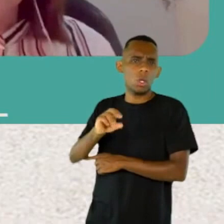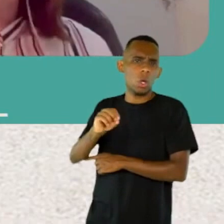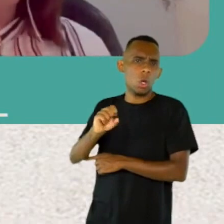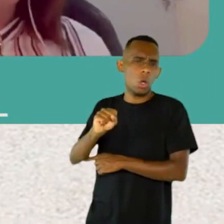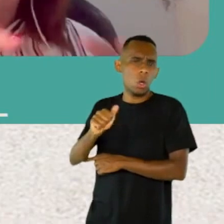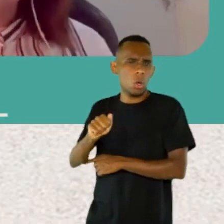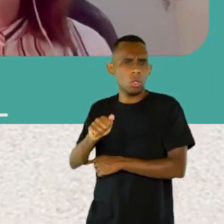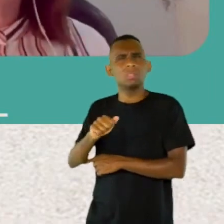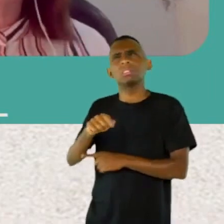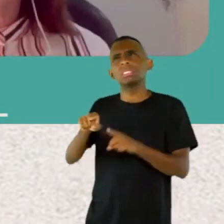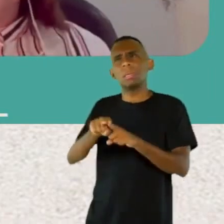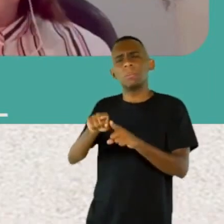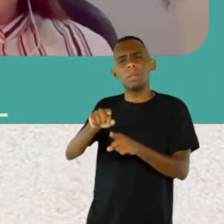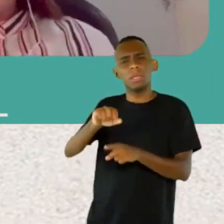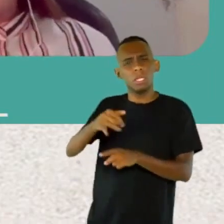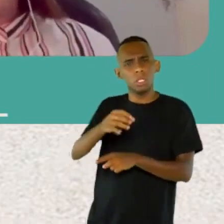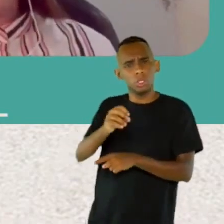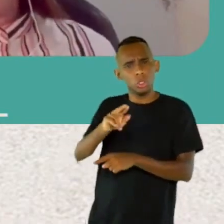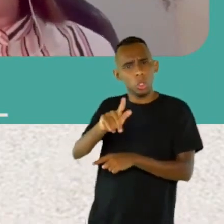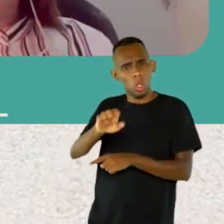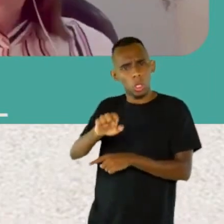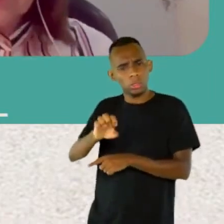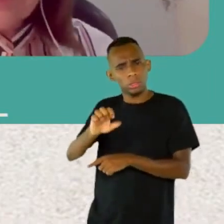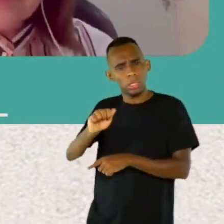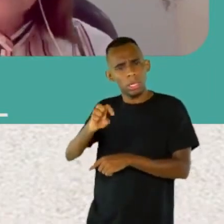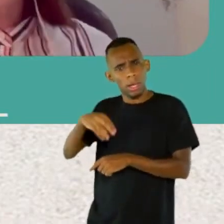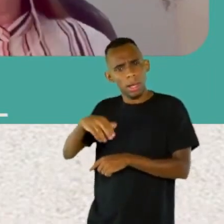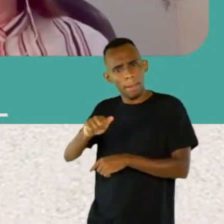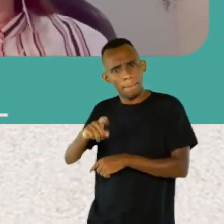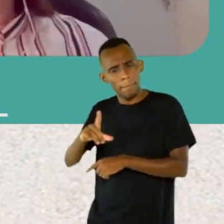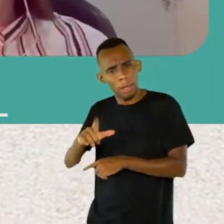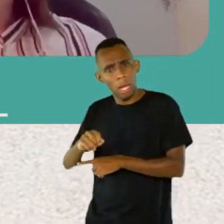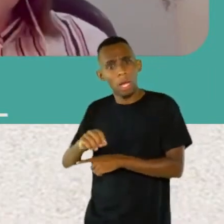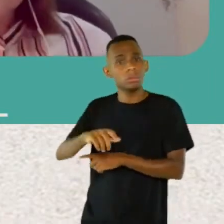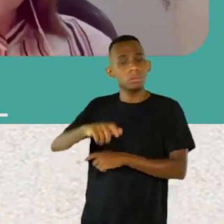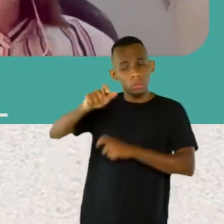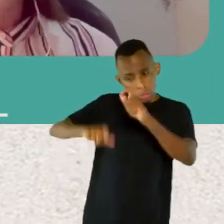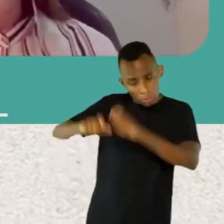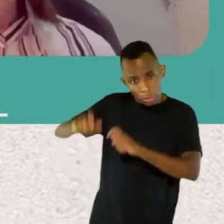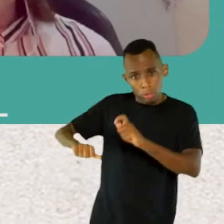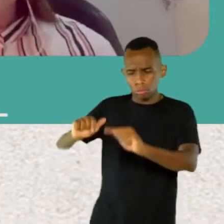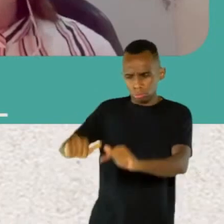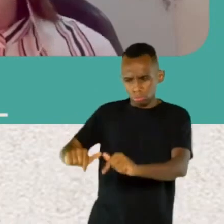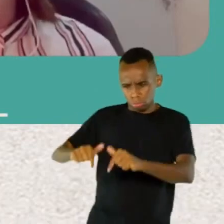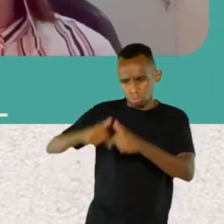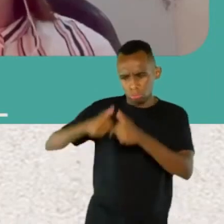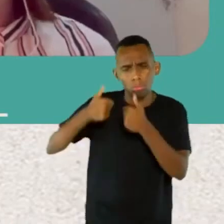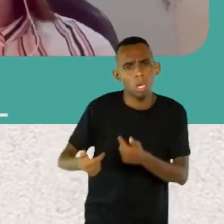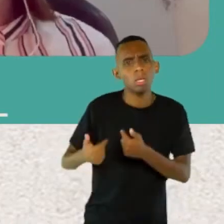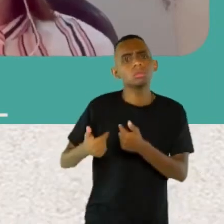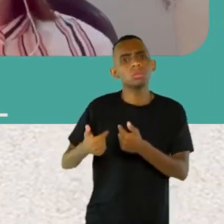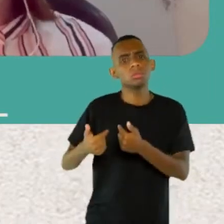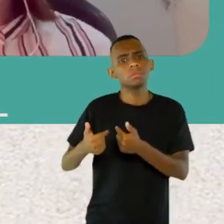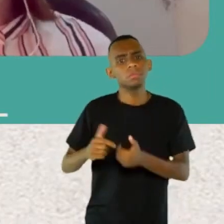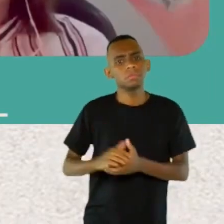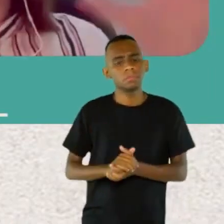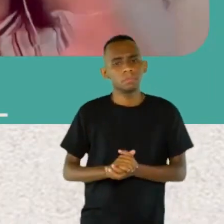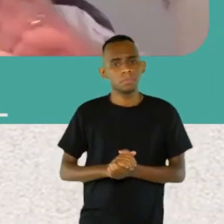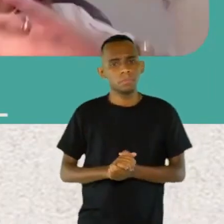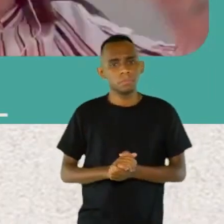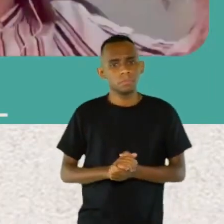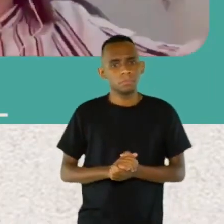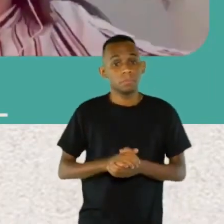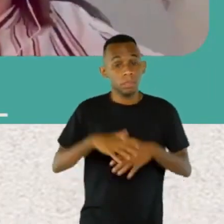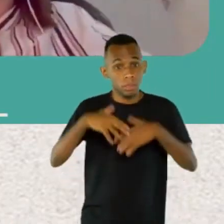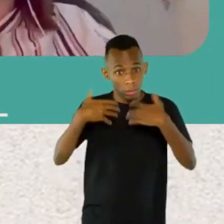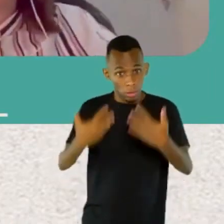Jorge Amado, né, que eram escritores com fortes raízes regionais, né? Então o Rubem